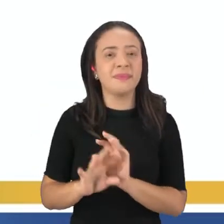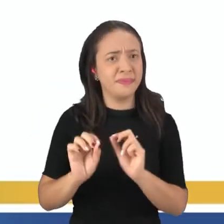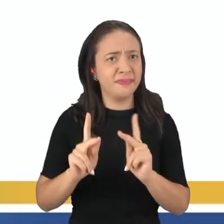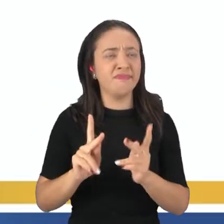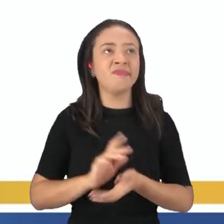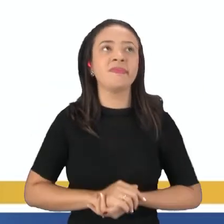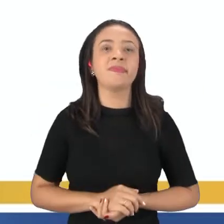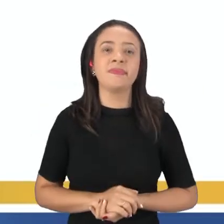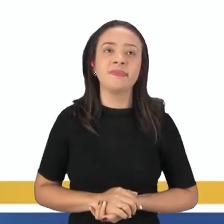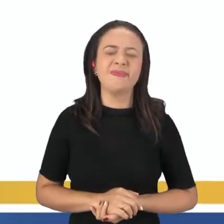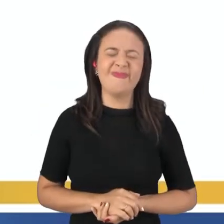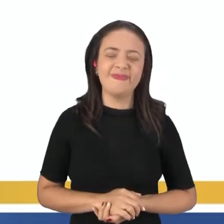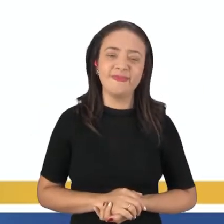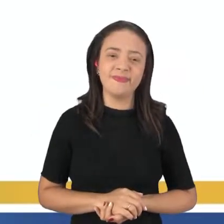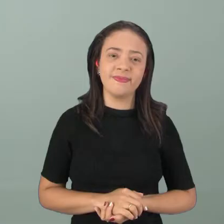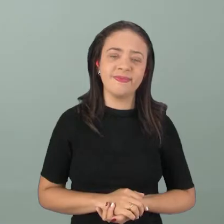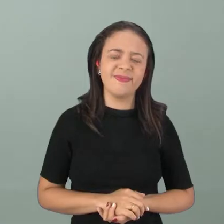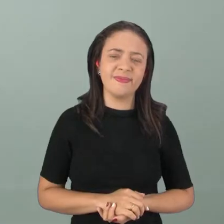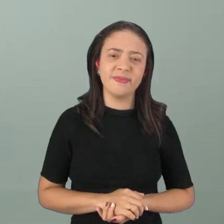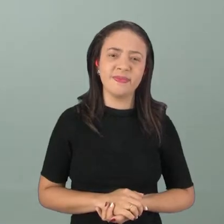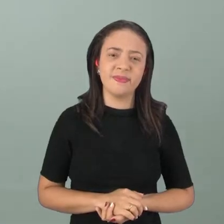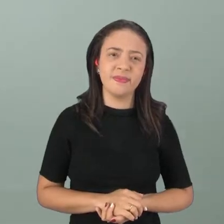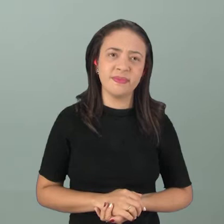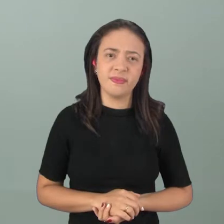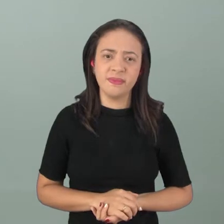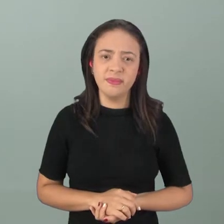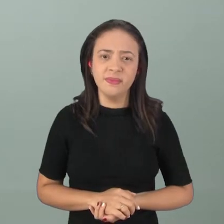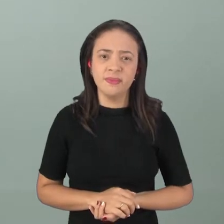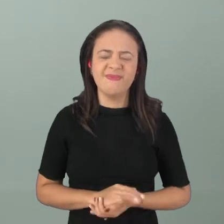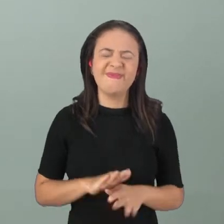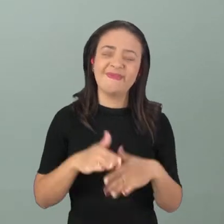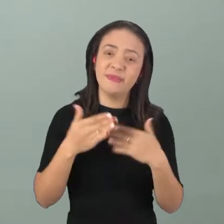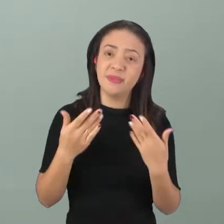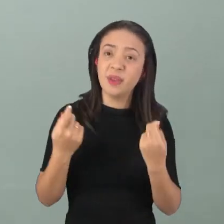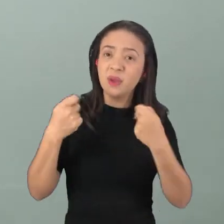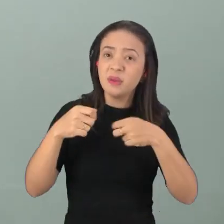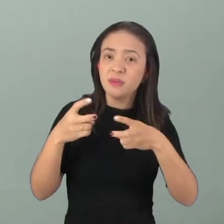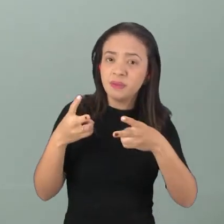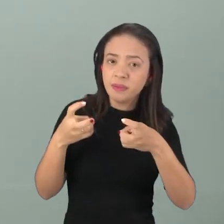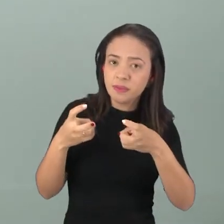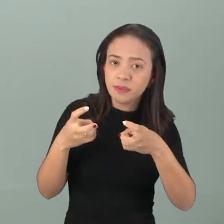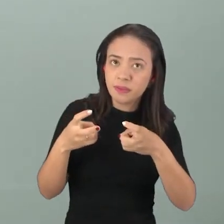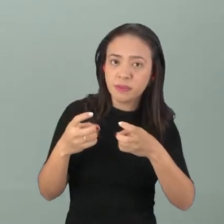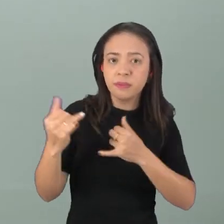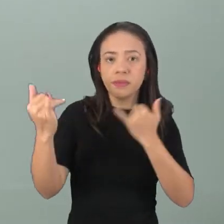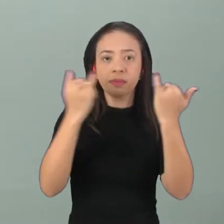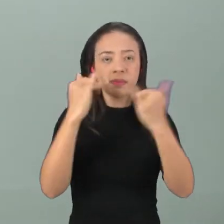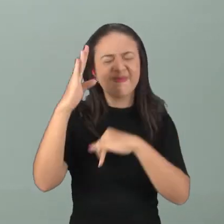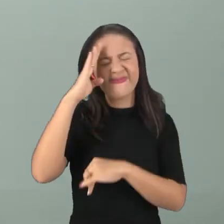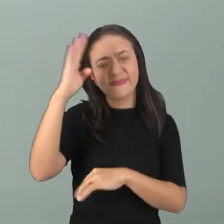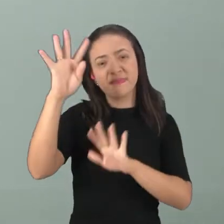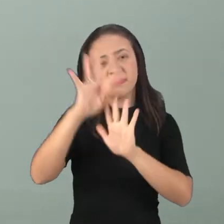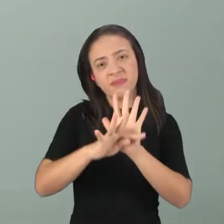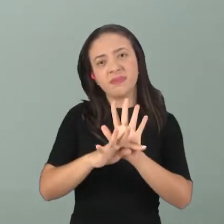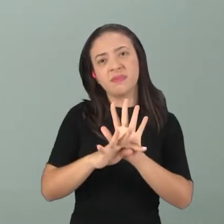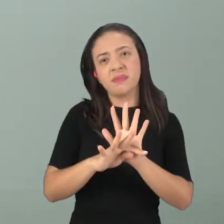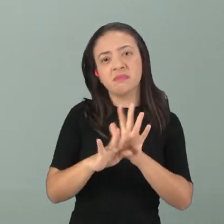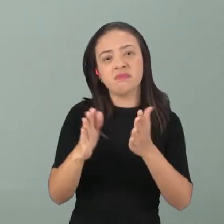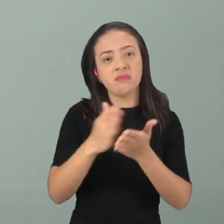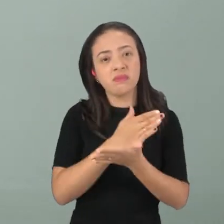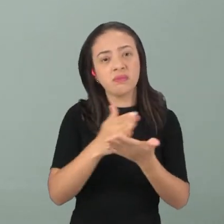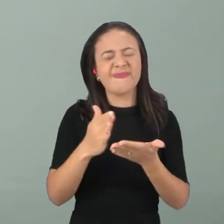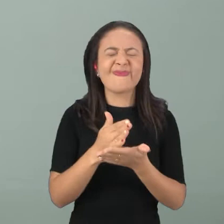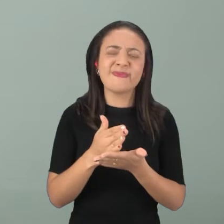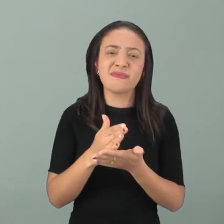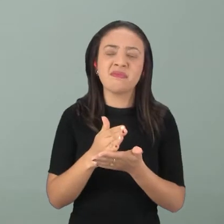aí, ok? É a ideia principal que o texto está abordando. E assim a gente consegue perceber as ideias centrais de um texto,